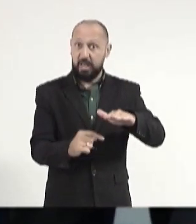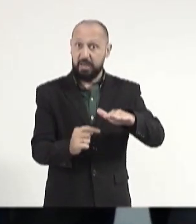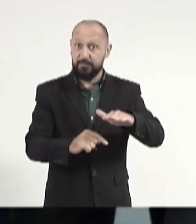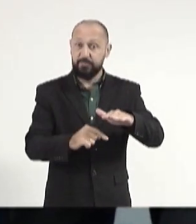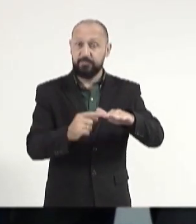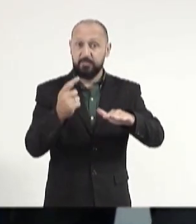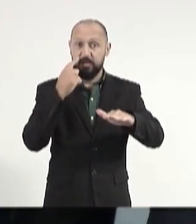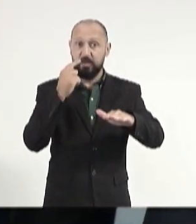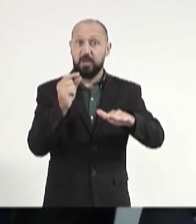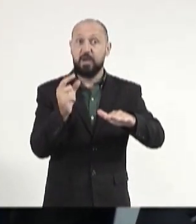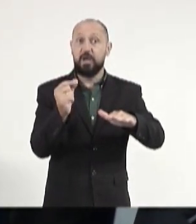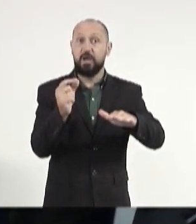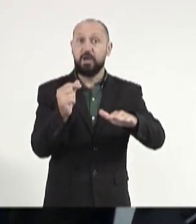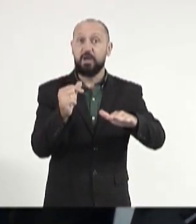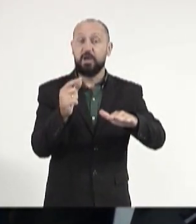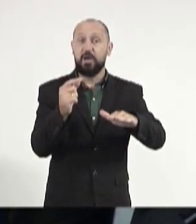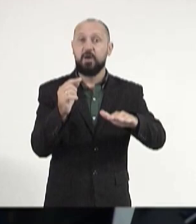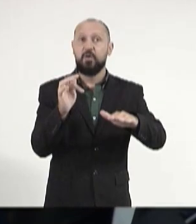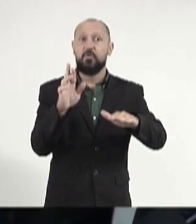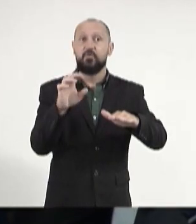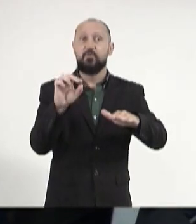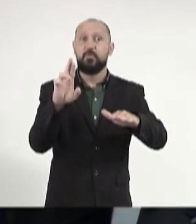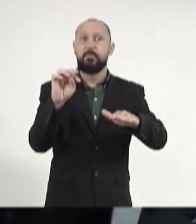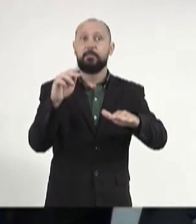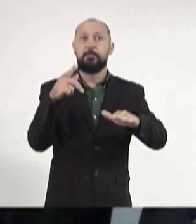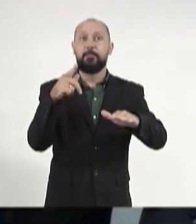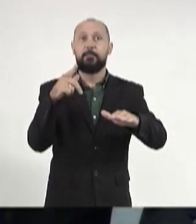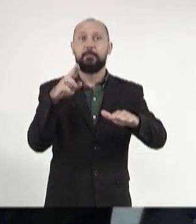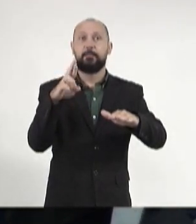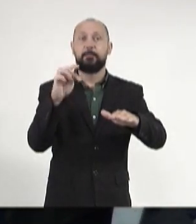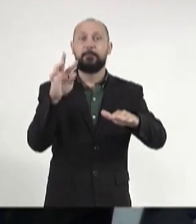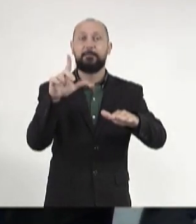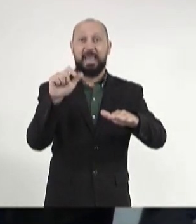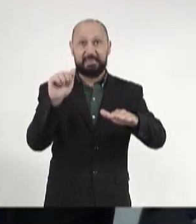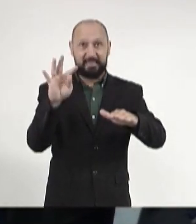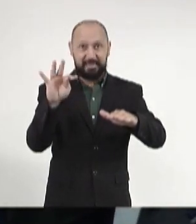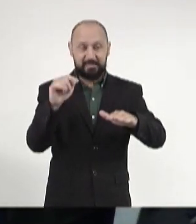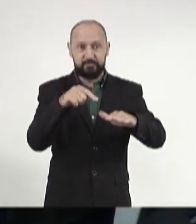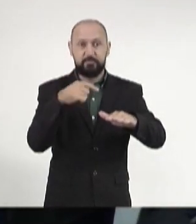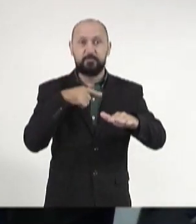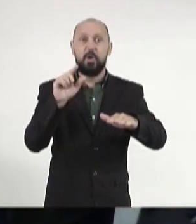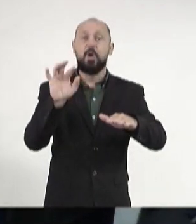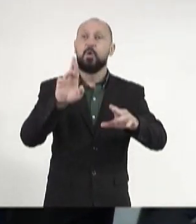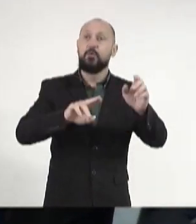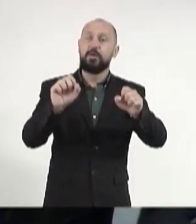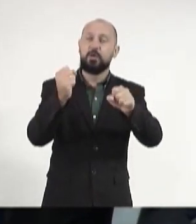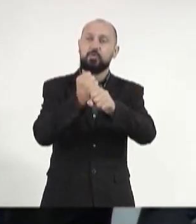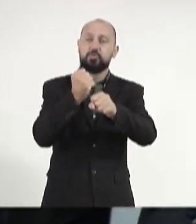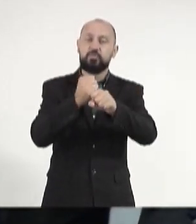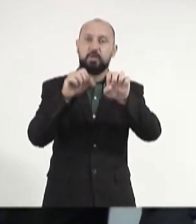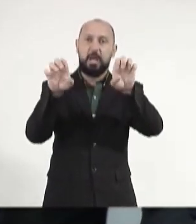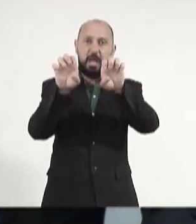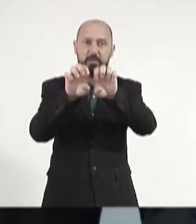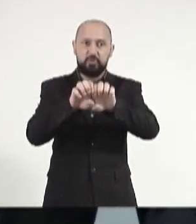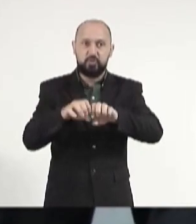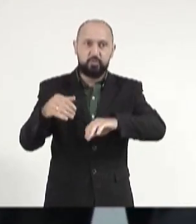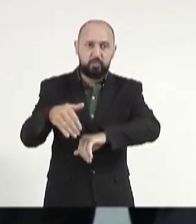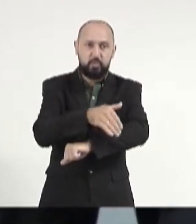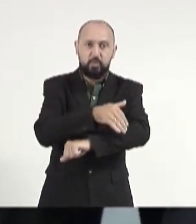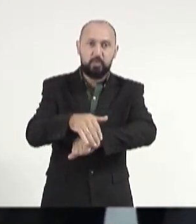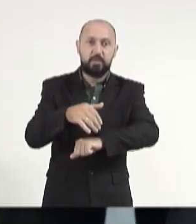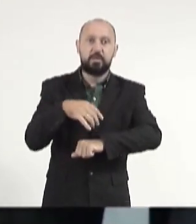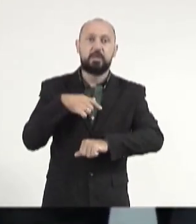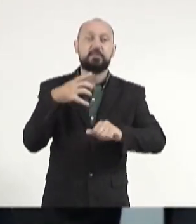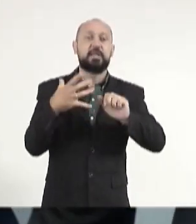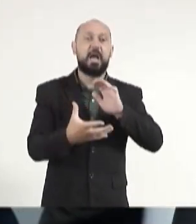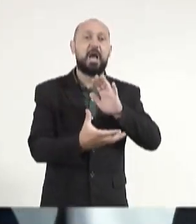é do financiamento do Fomplata com destinação específica para aplicação em infraestrutura, ele